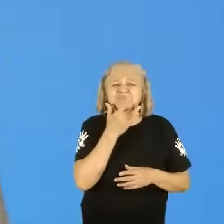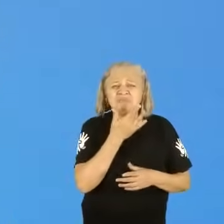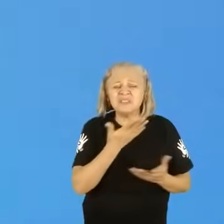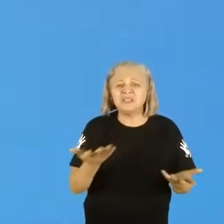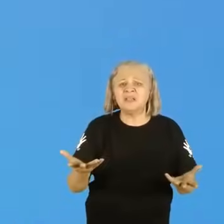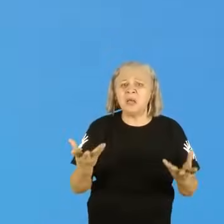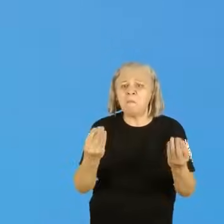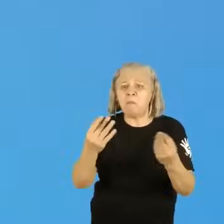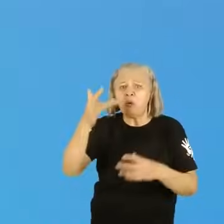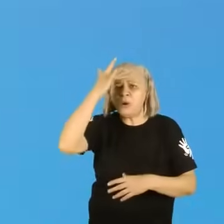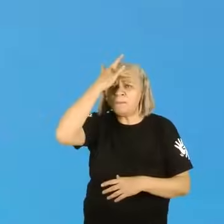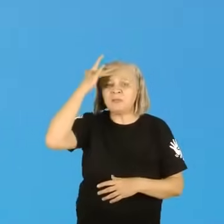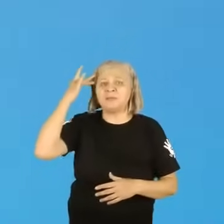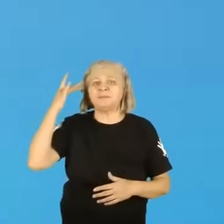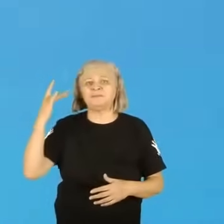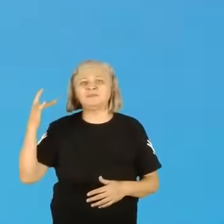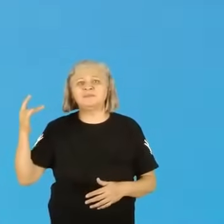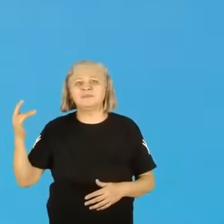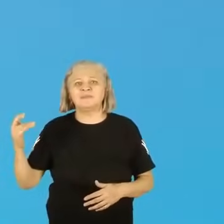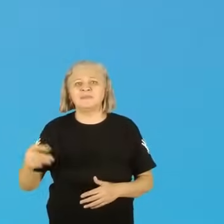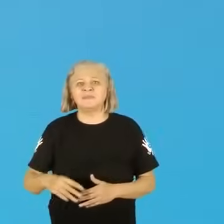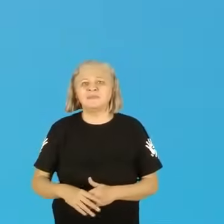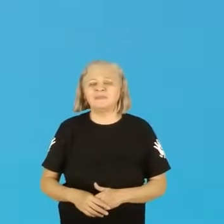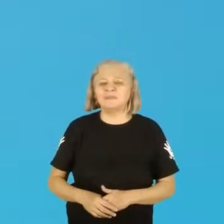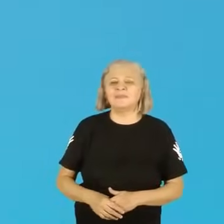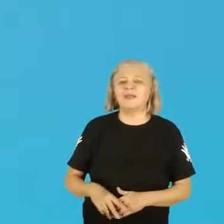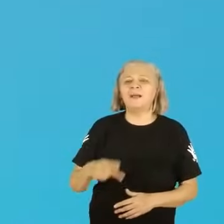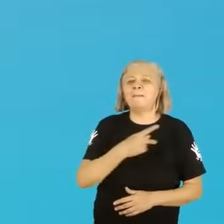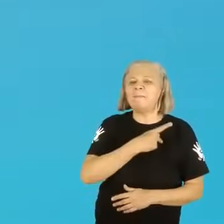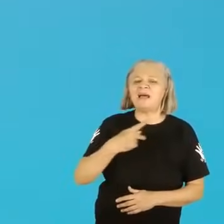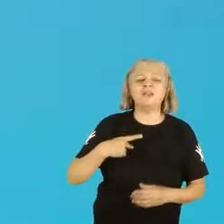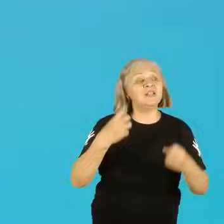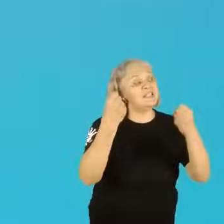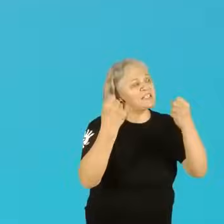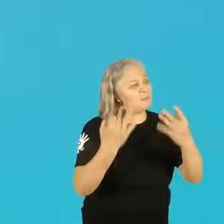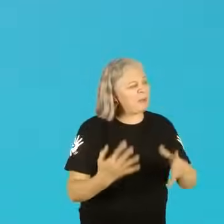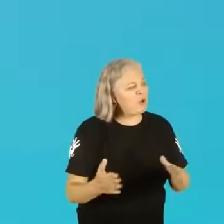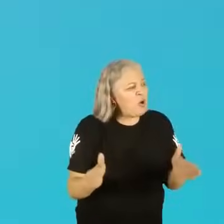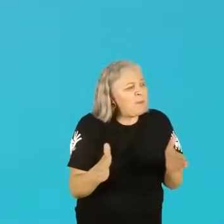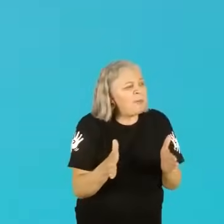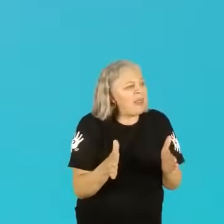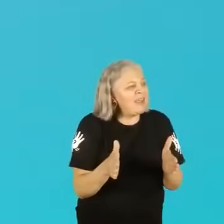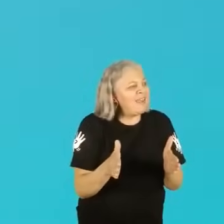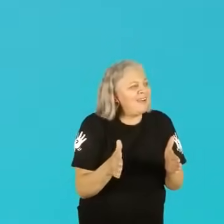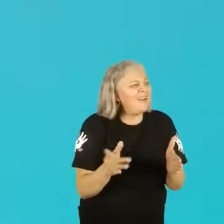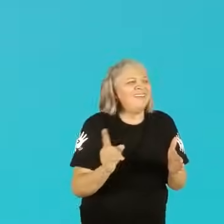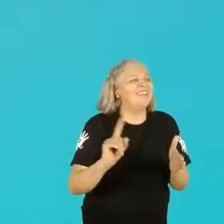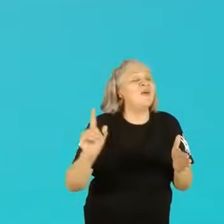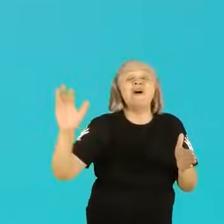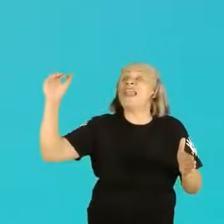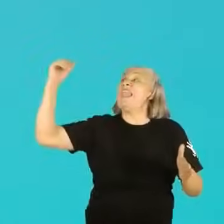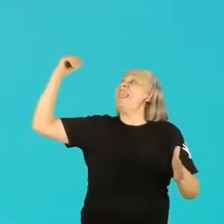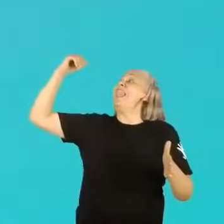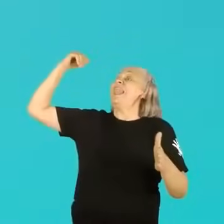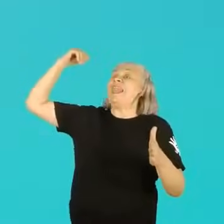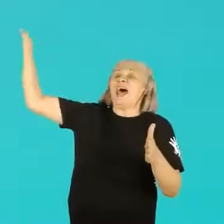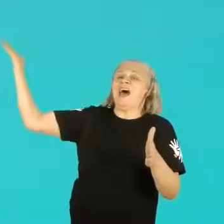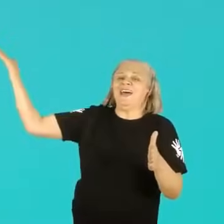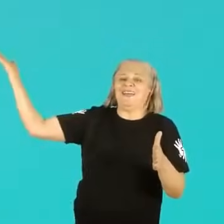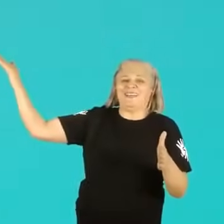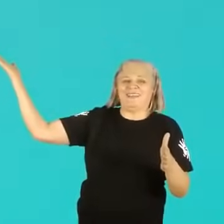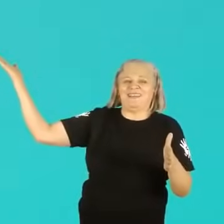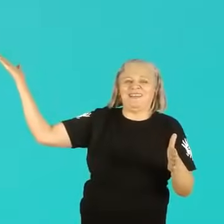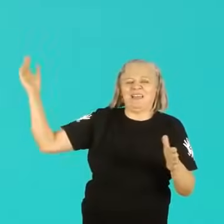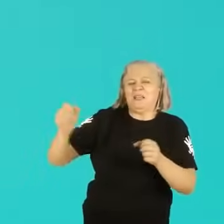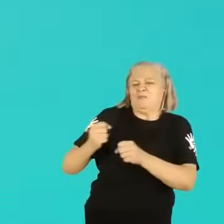achando que era muito, ele falou: nós estamos pegando o lado de lá, porque agora vai ter lugar para todo mundo parar. E agora nós vamos... Ele falou: mas